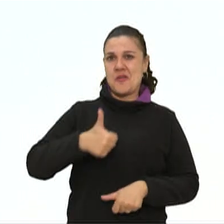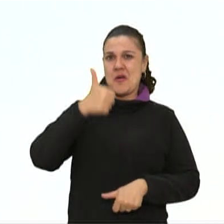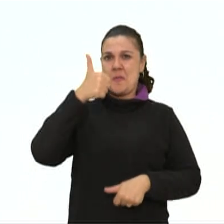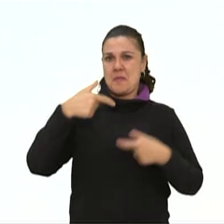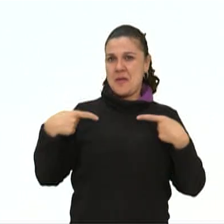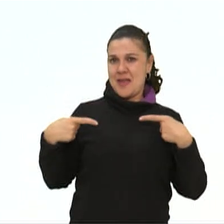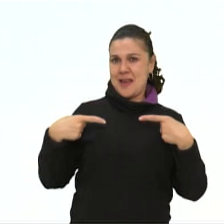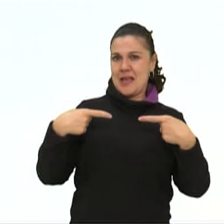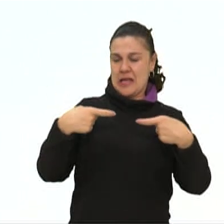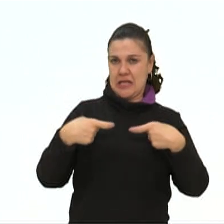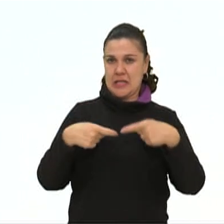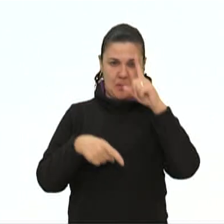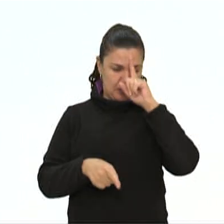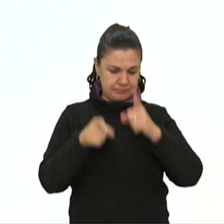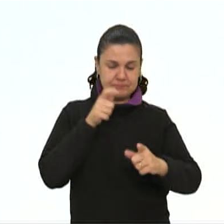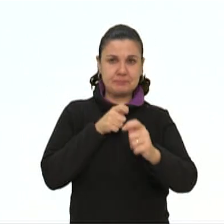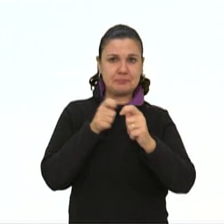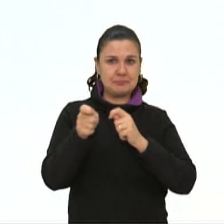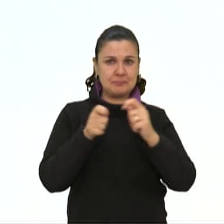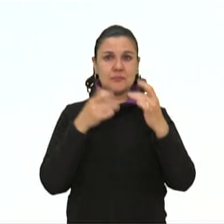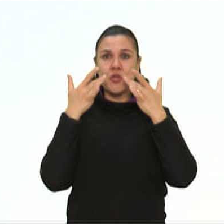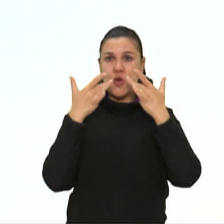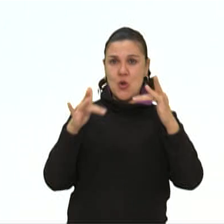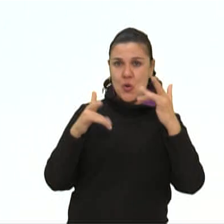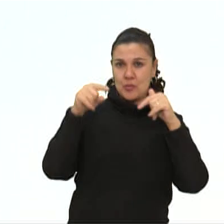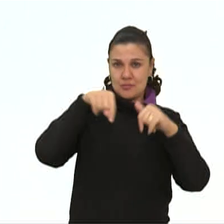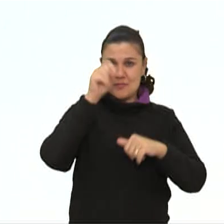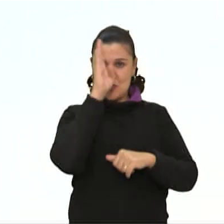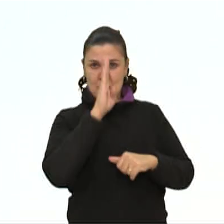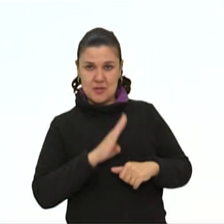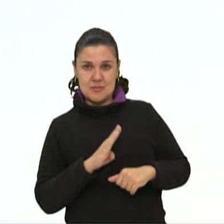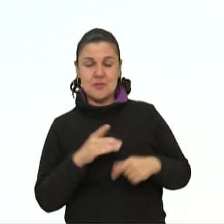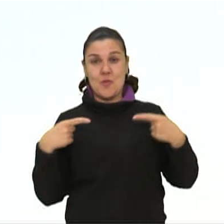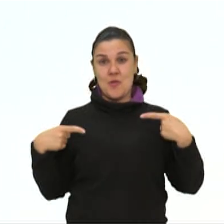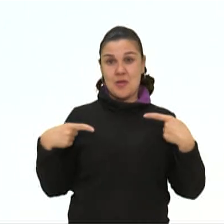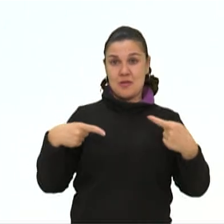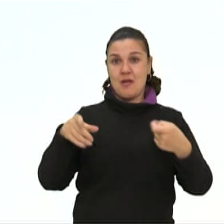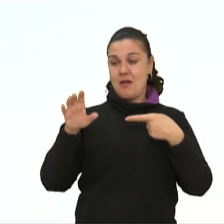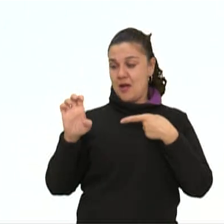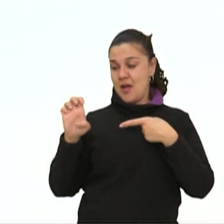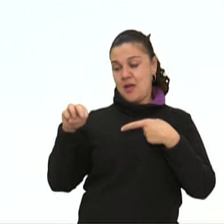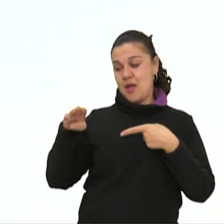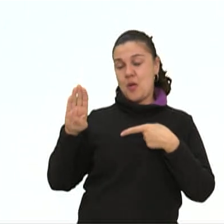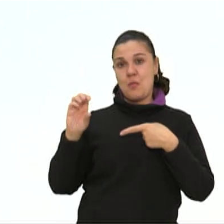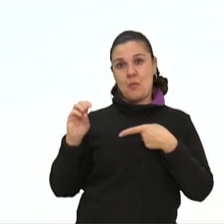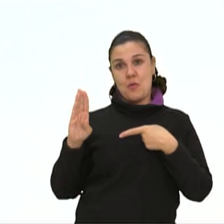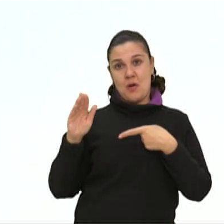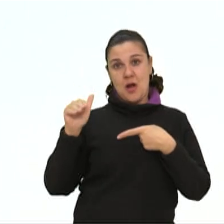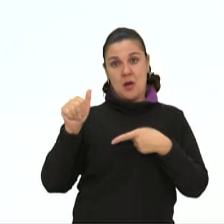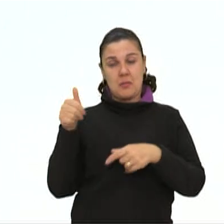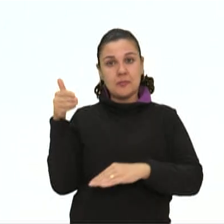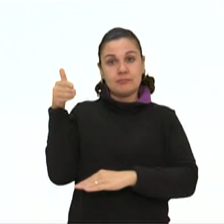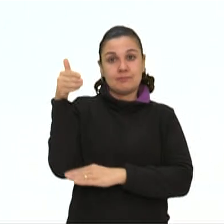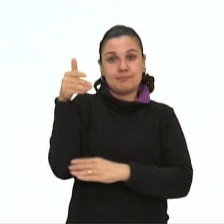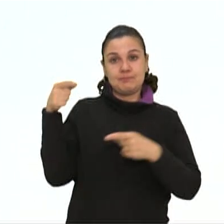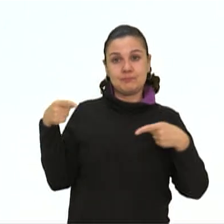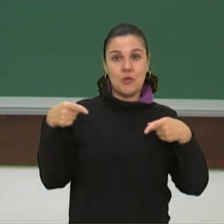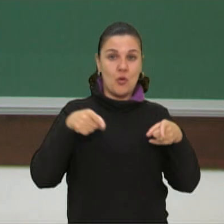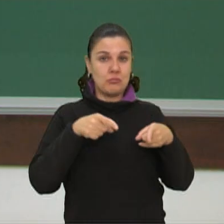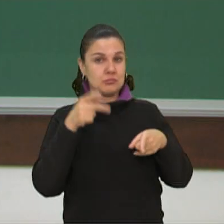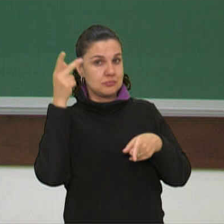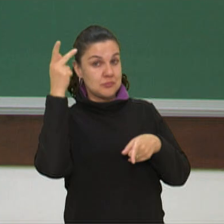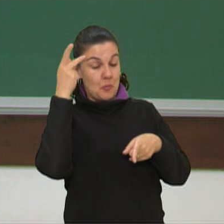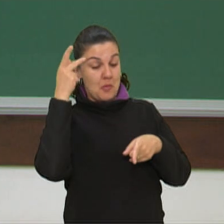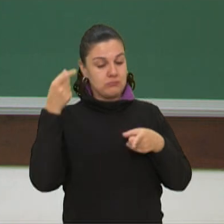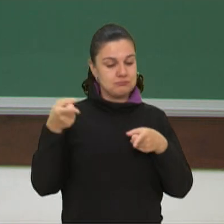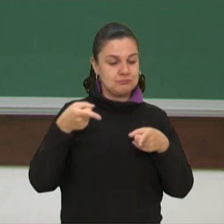batalha pelo controle do ouro no Brasil. Então, Guerra dos Emboabas entre os bandeirantes paulistas e esses